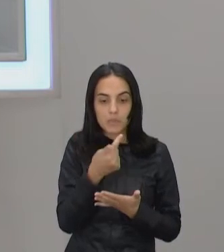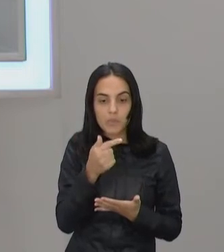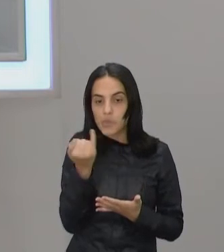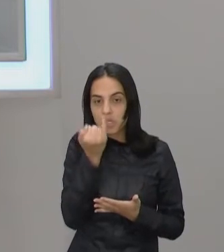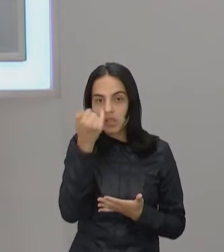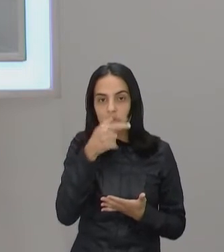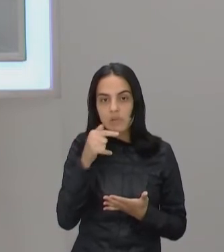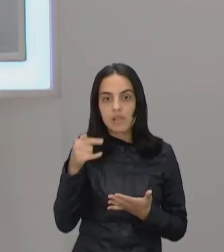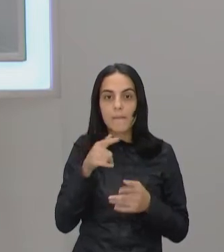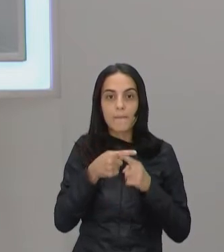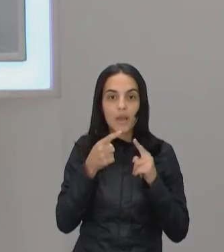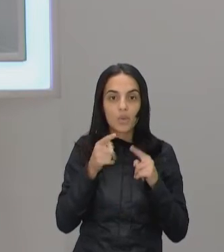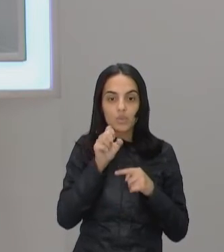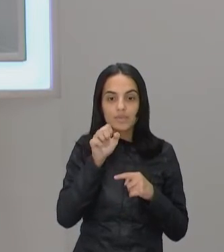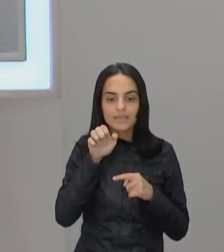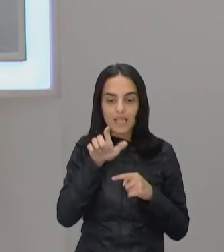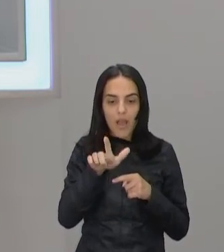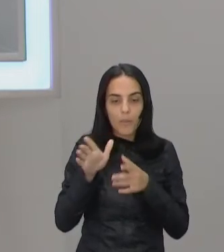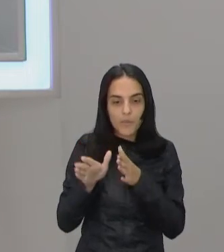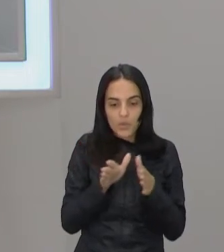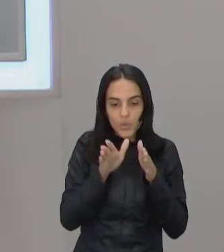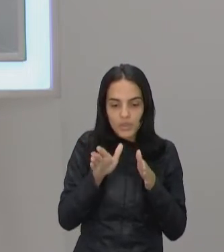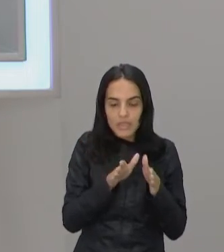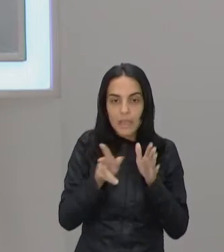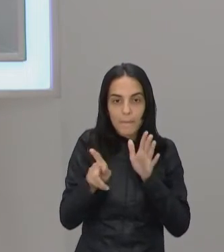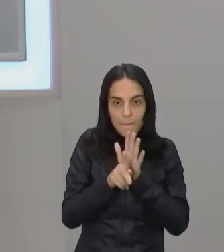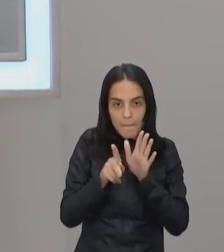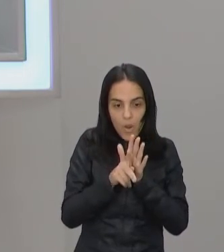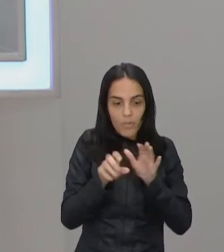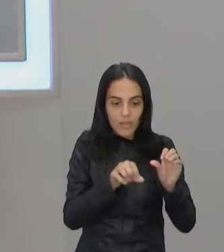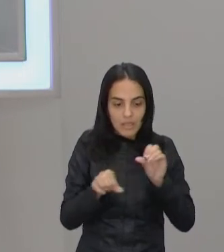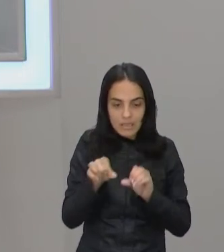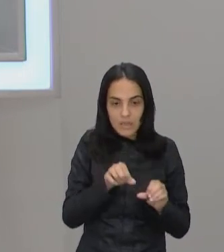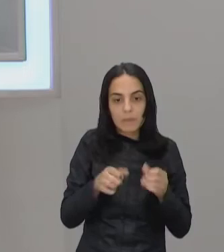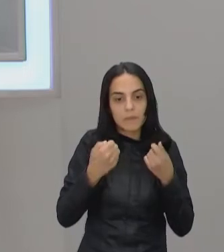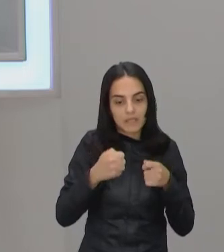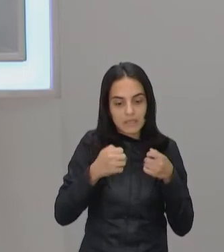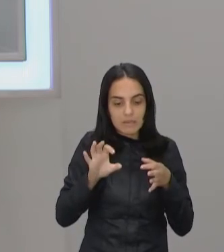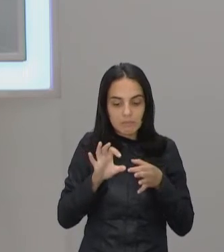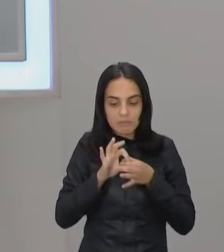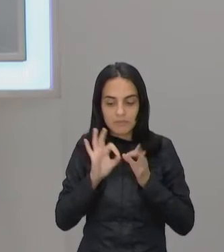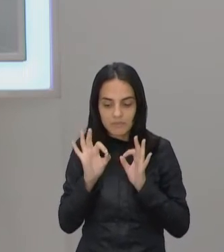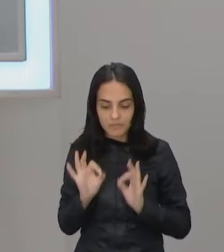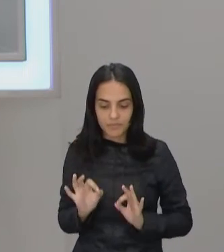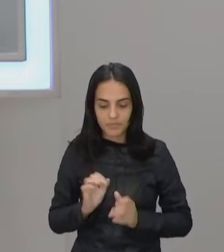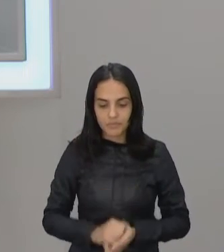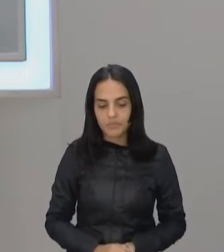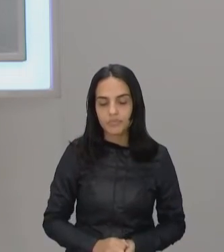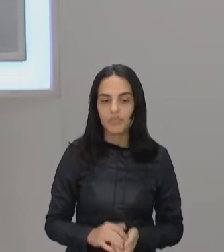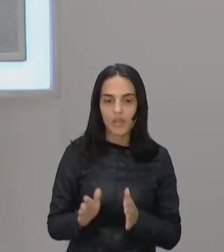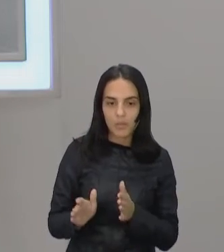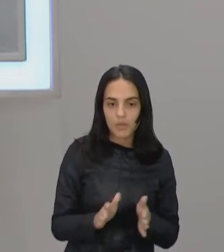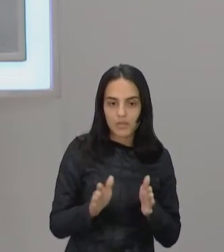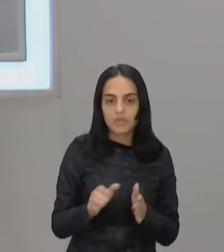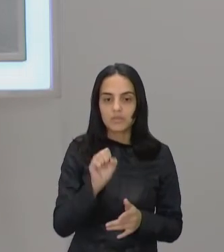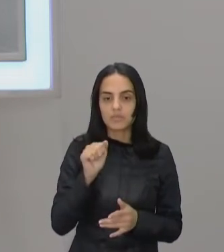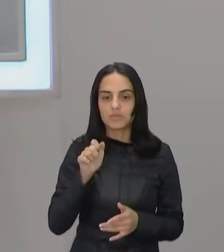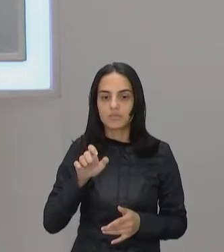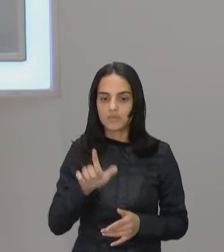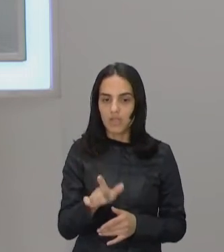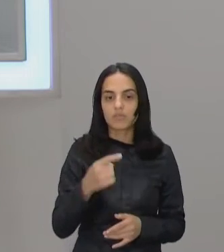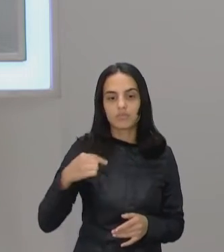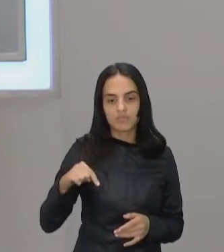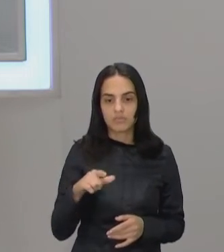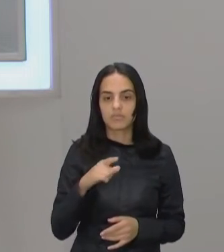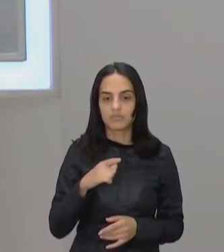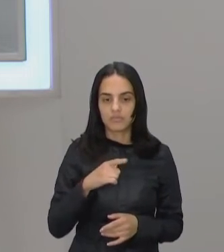sal produzido a partir daquela reação é importante. Então os dois têm que se combinar, se neutralizar. Produzir um sal mais água. E nós então